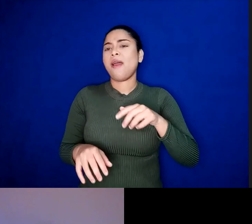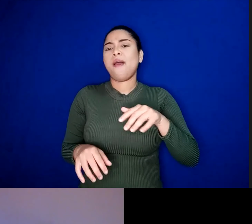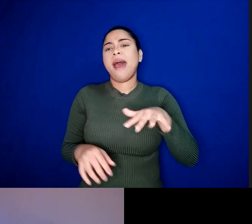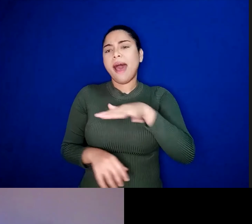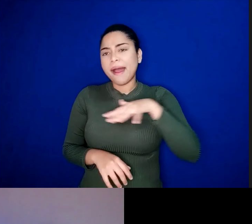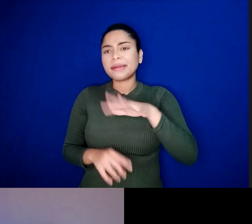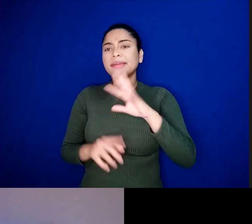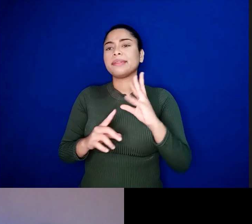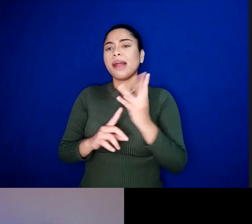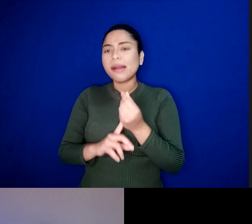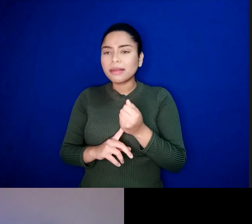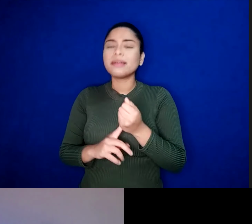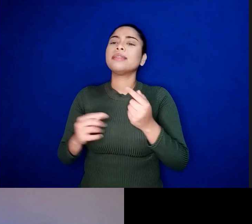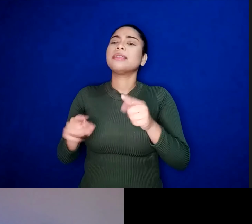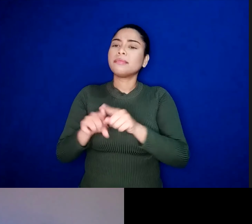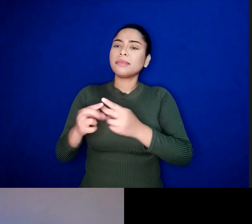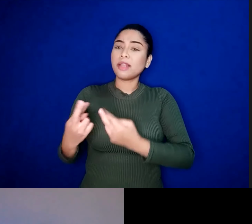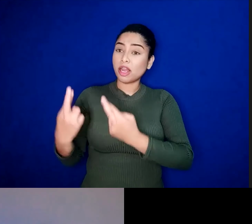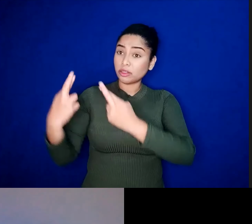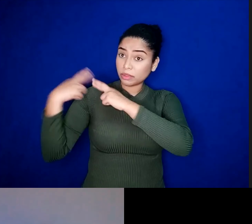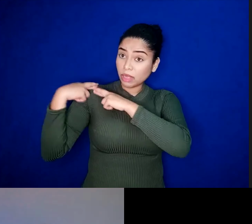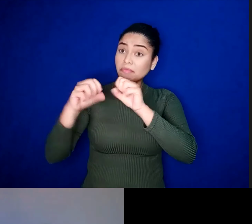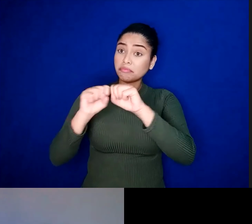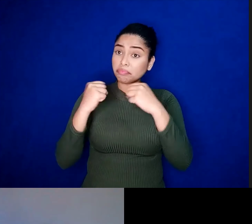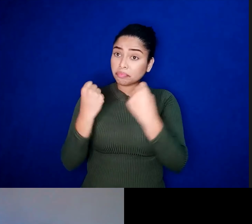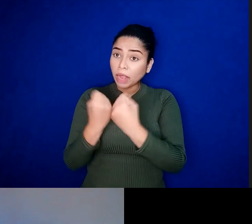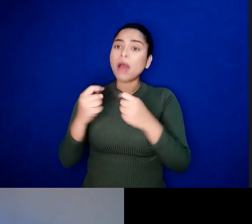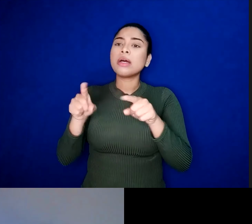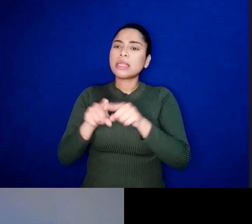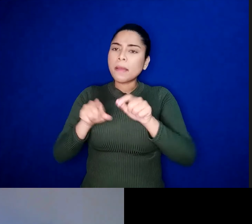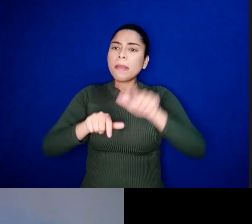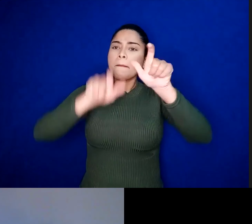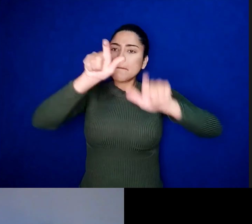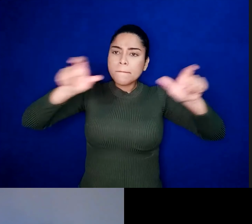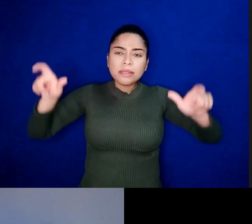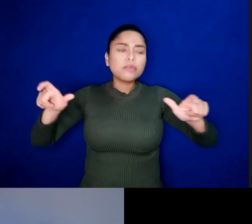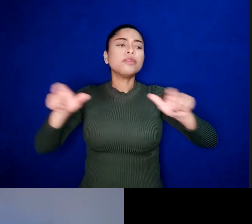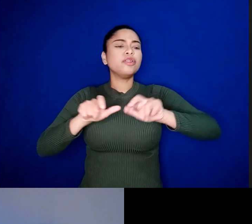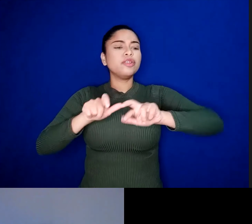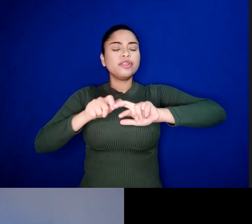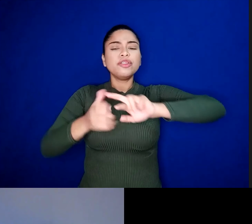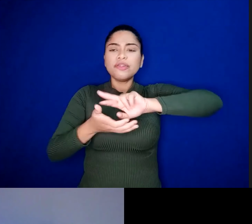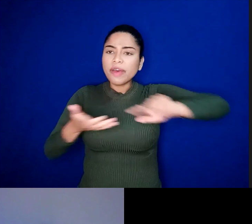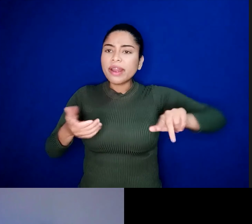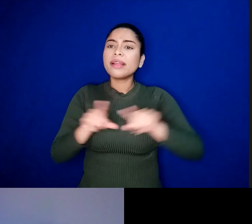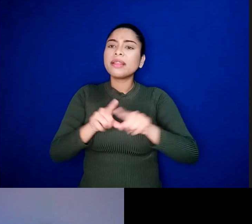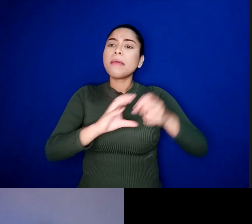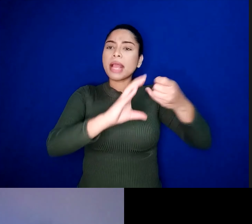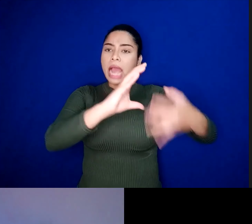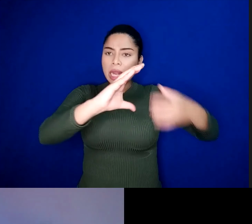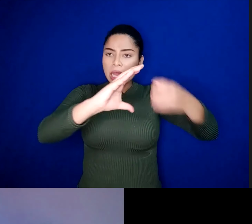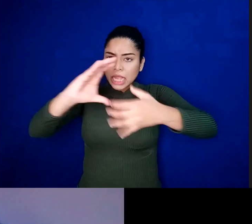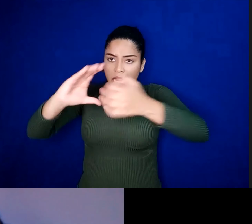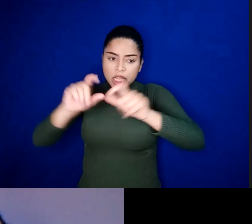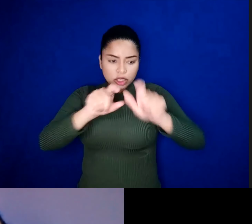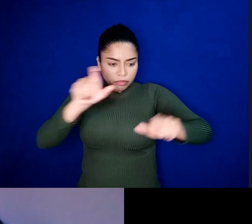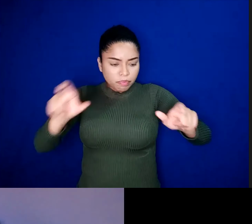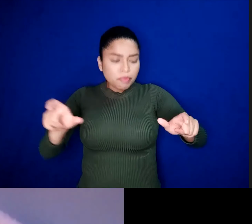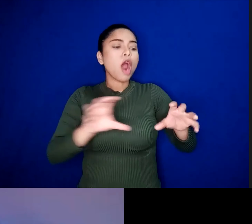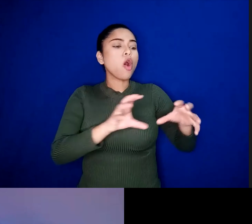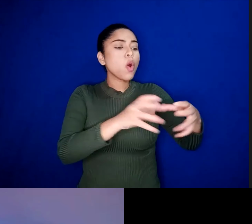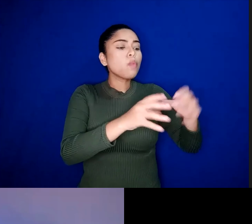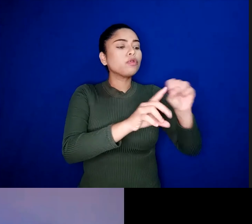parte de rei e-social digitar como as diferentes pessoas características e pautas e grupos sociais então que você